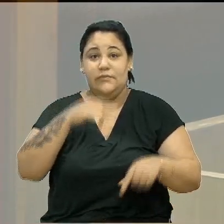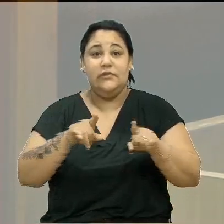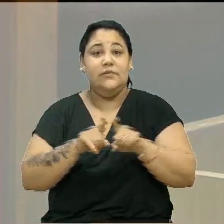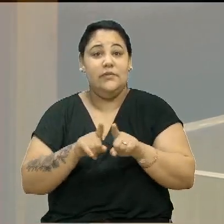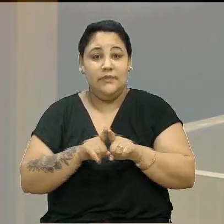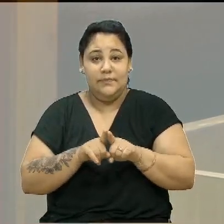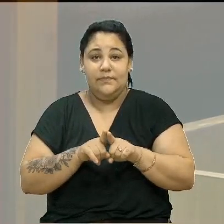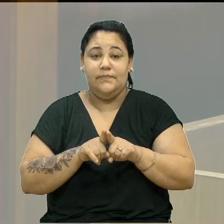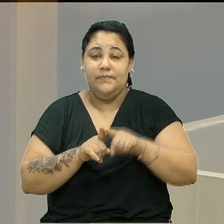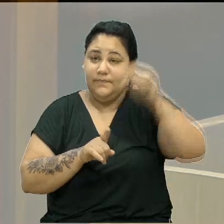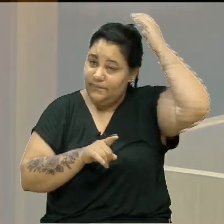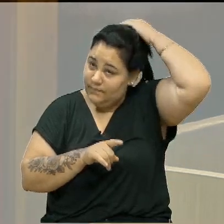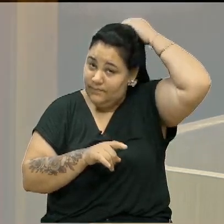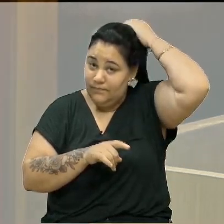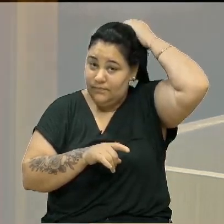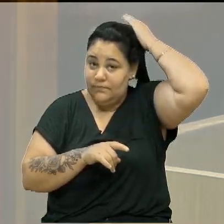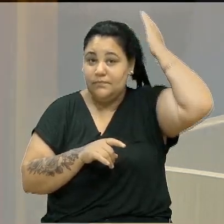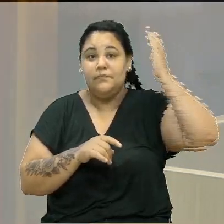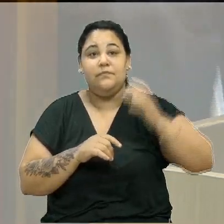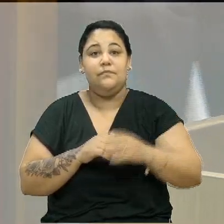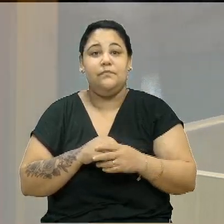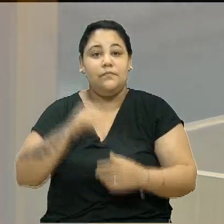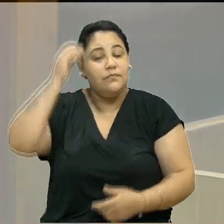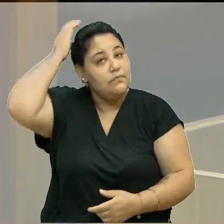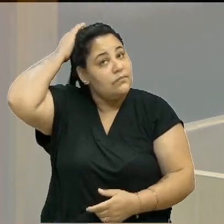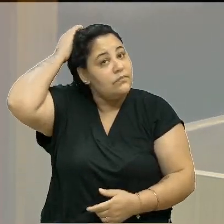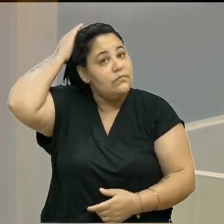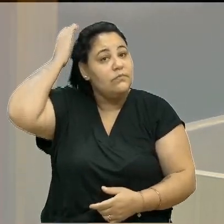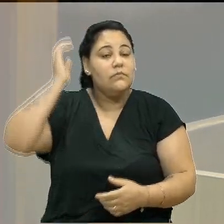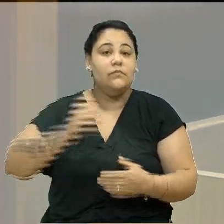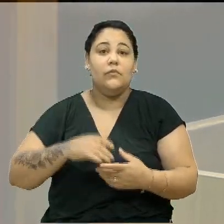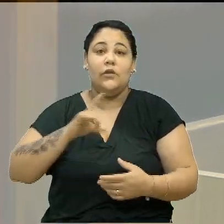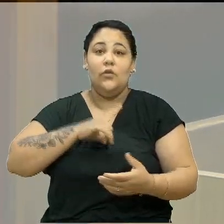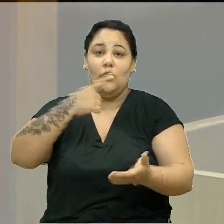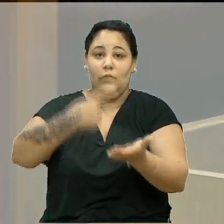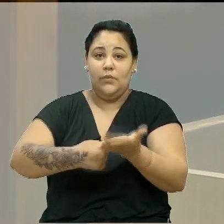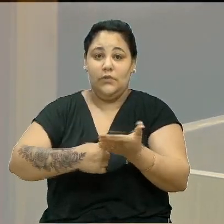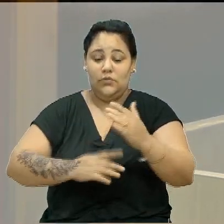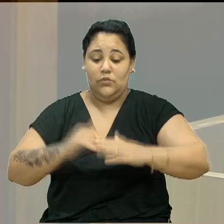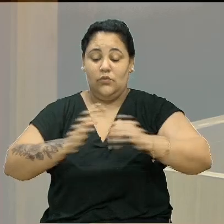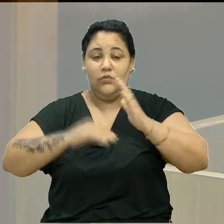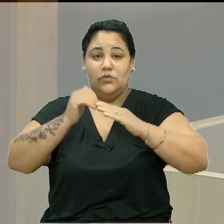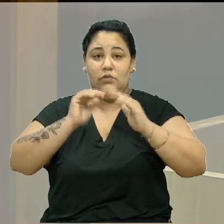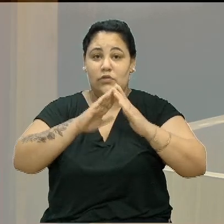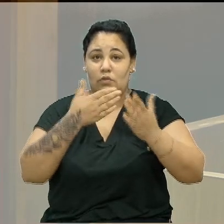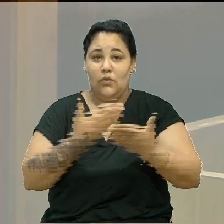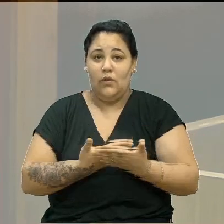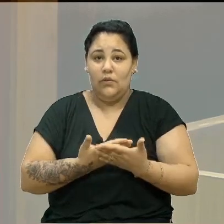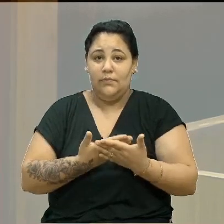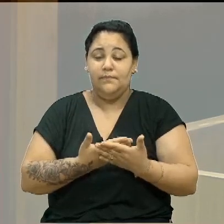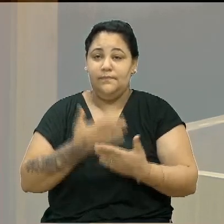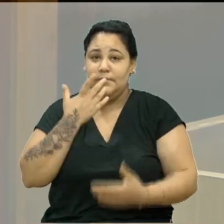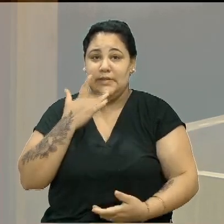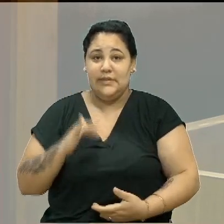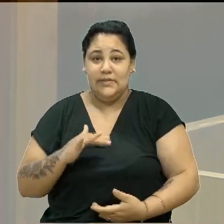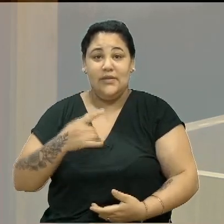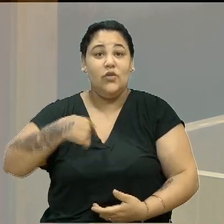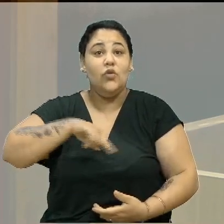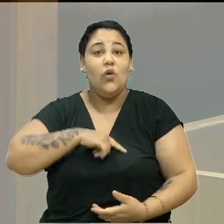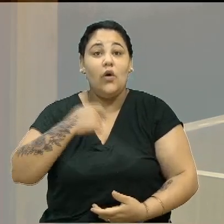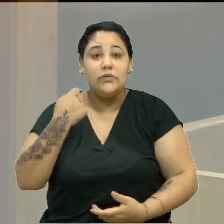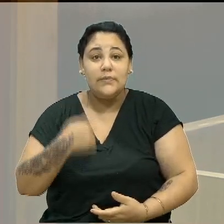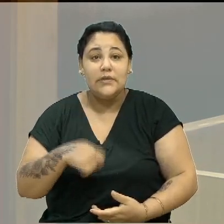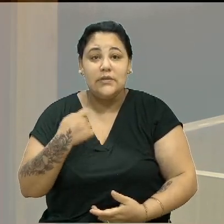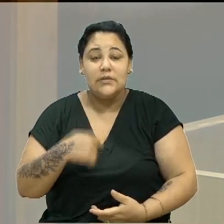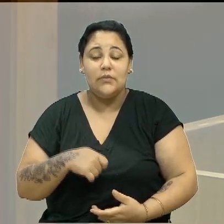tenha o compromisso de construir escolas de educação infantil. Precisamos.